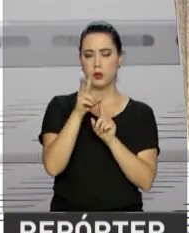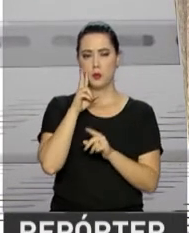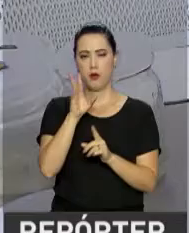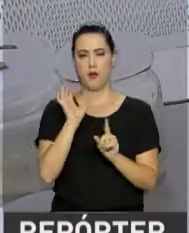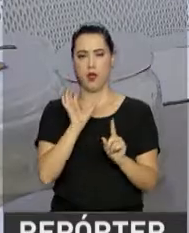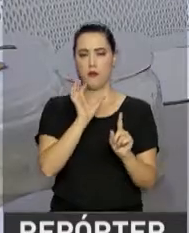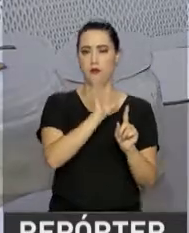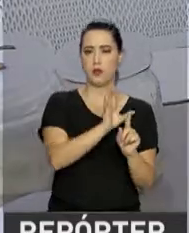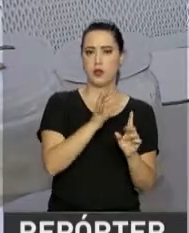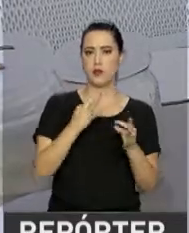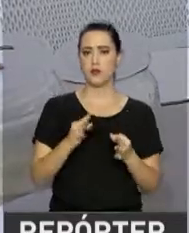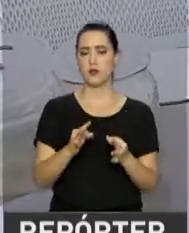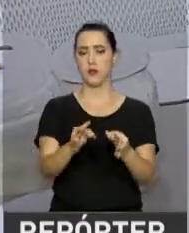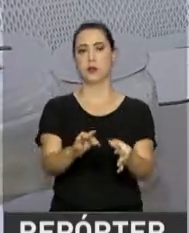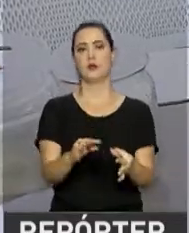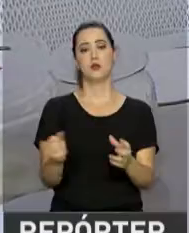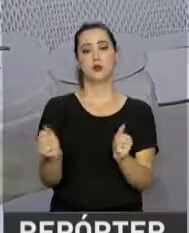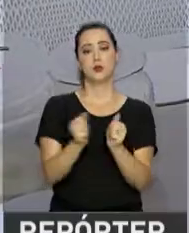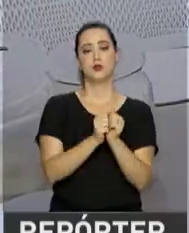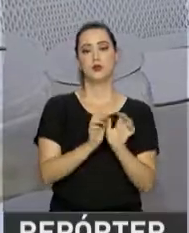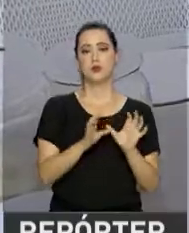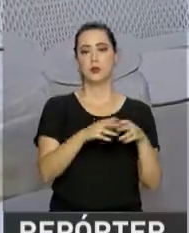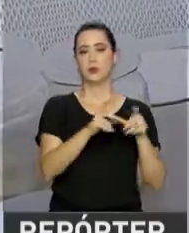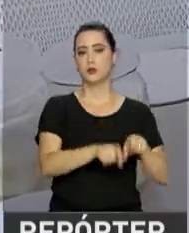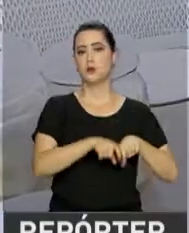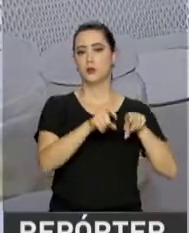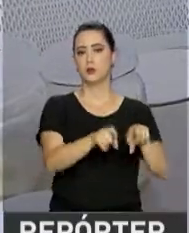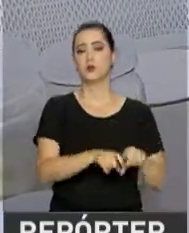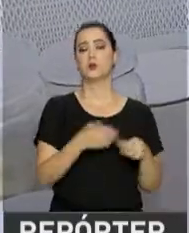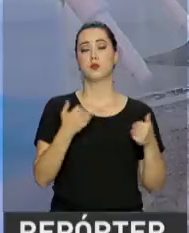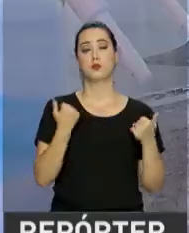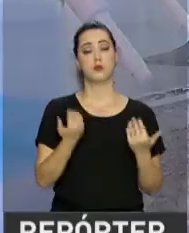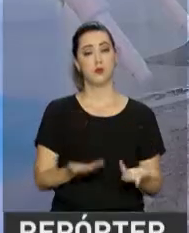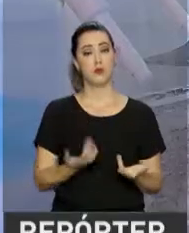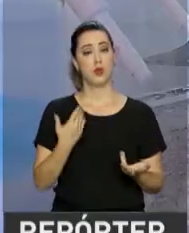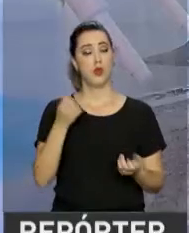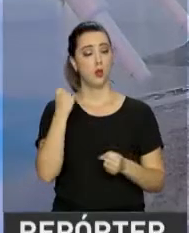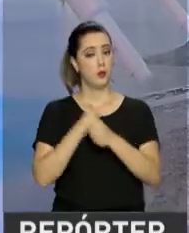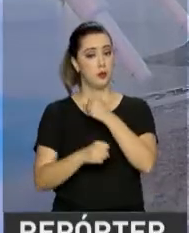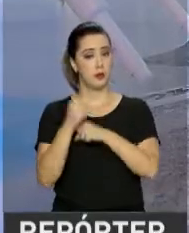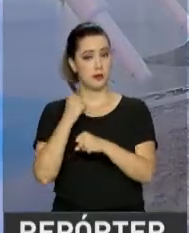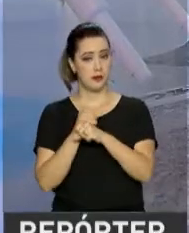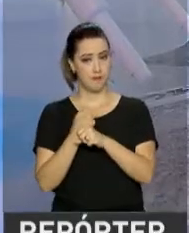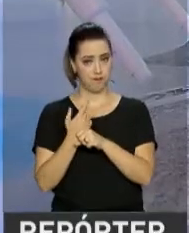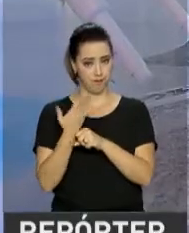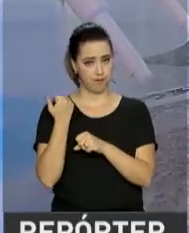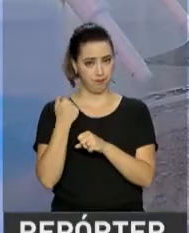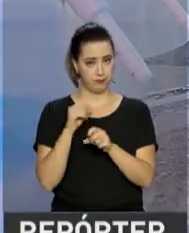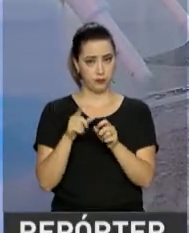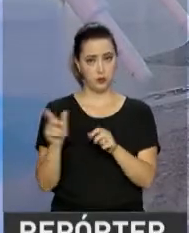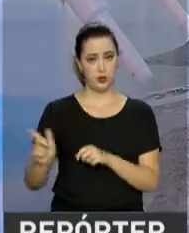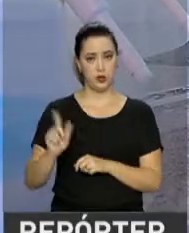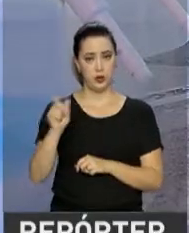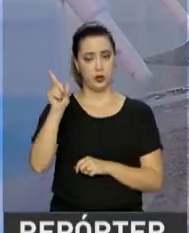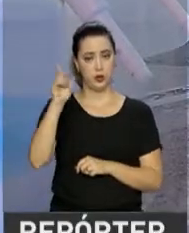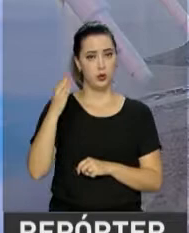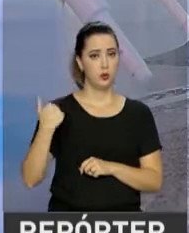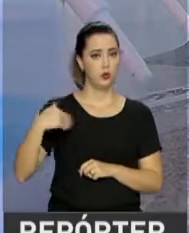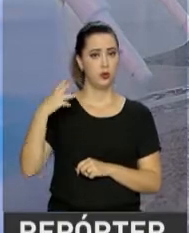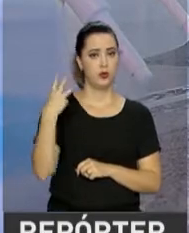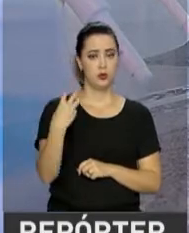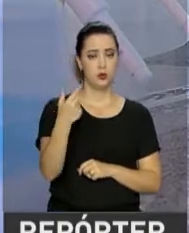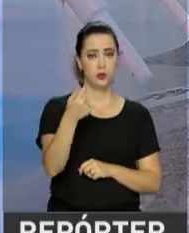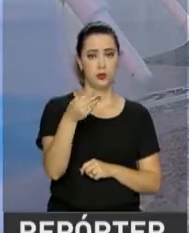das tecnologias junto aos produtores e consumidores no ano passado embrapa teve lucro social de mais de